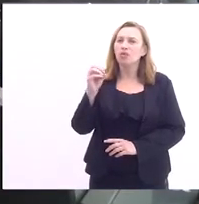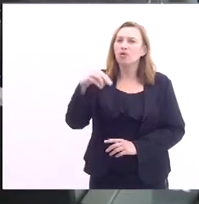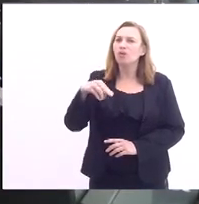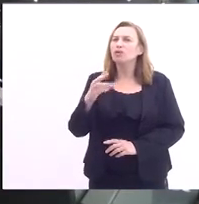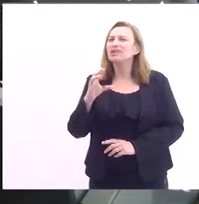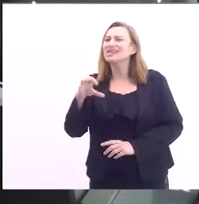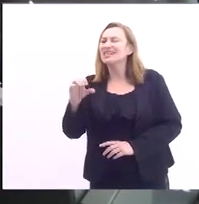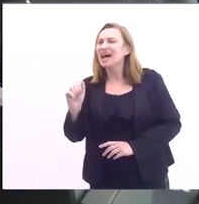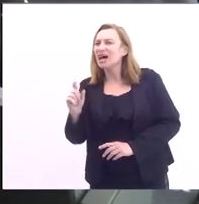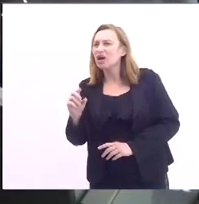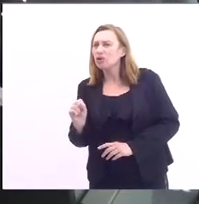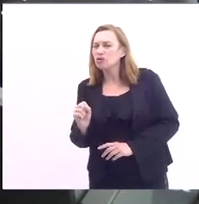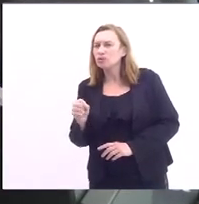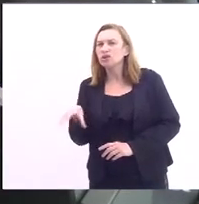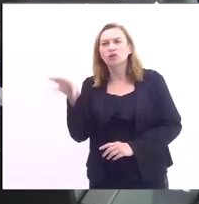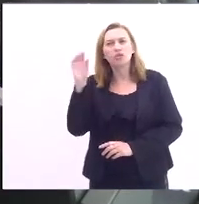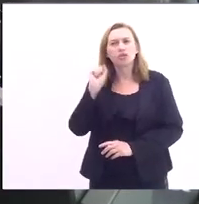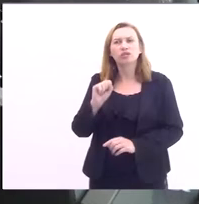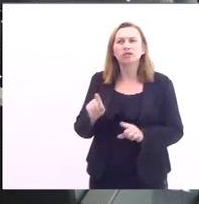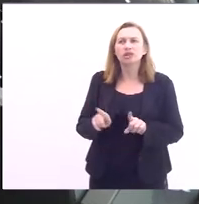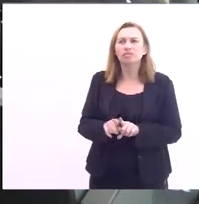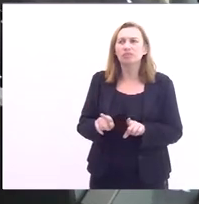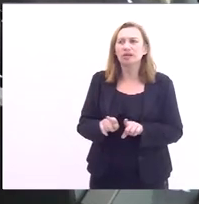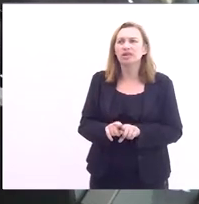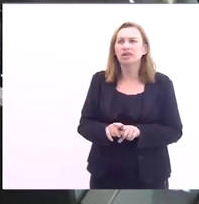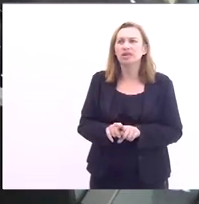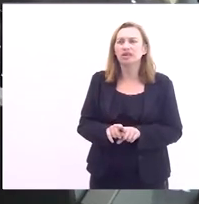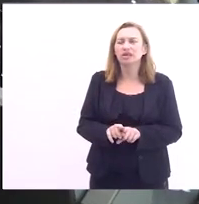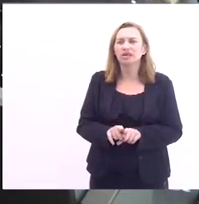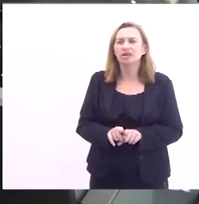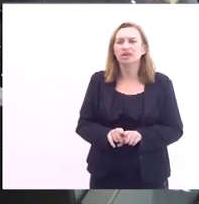Gonçalo. Você ouviu também, Gonçalo,